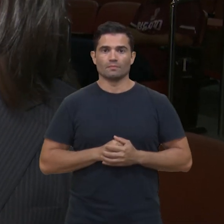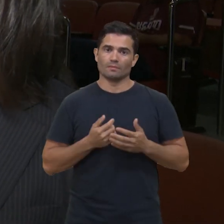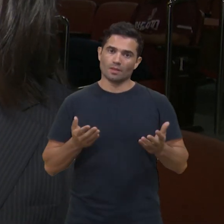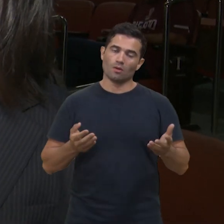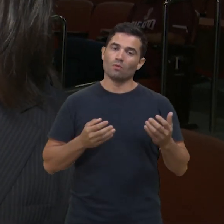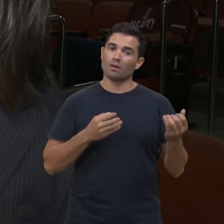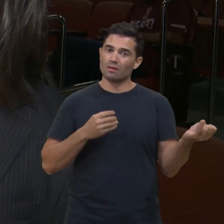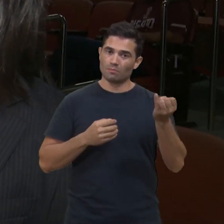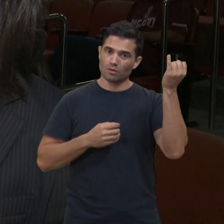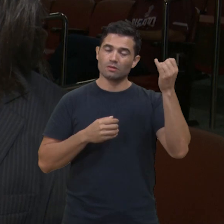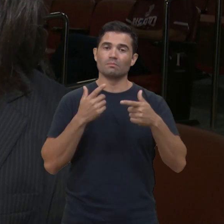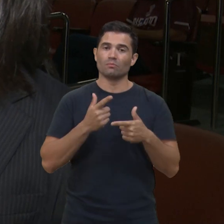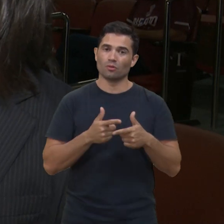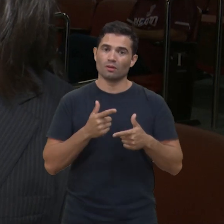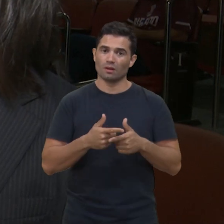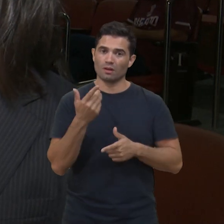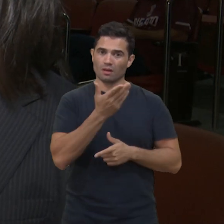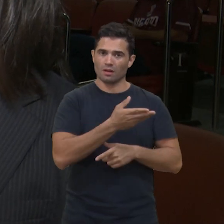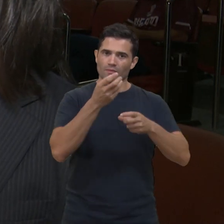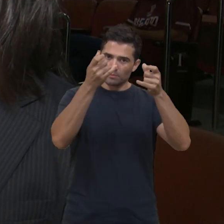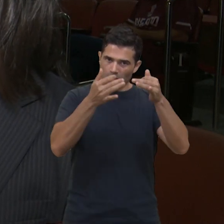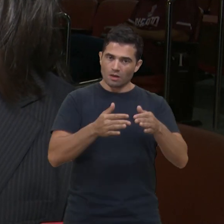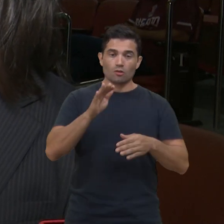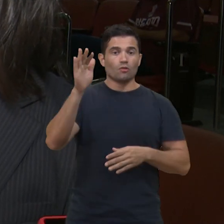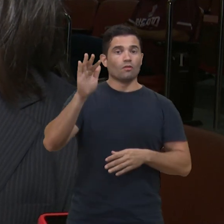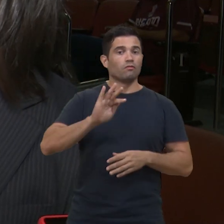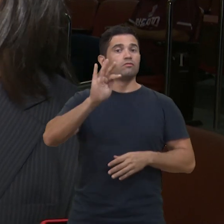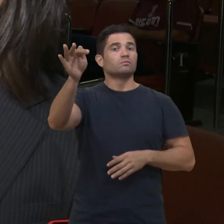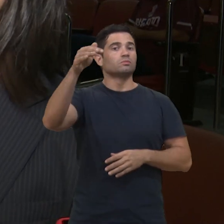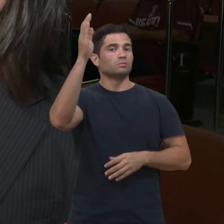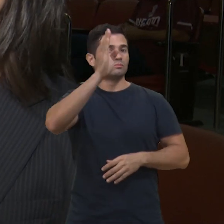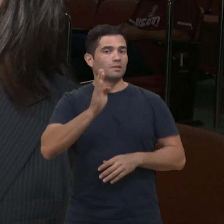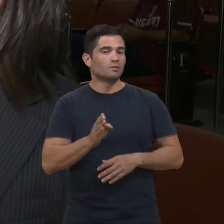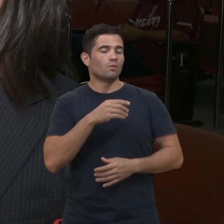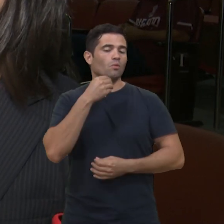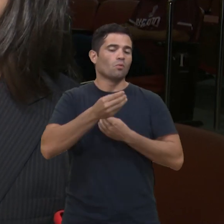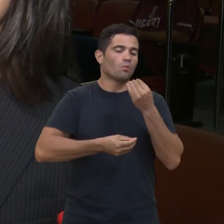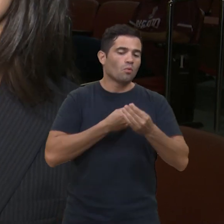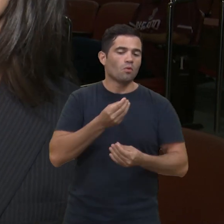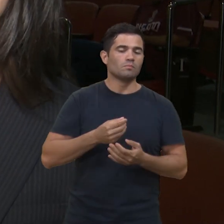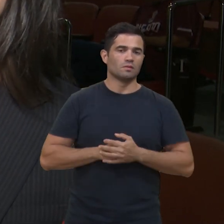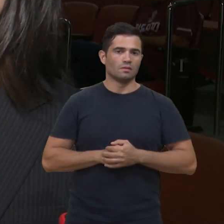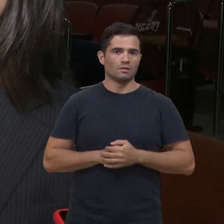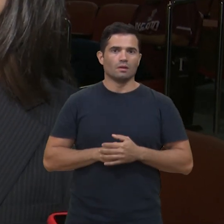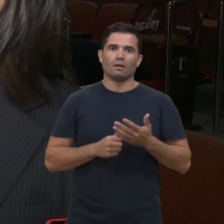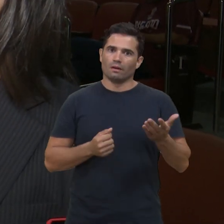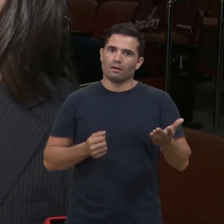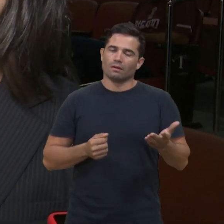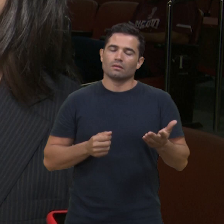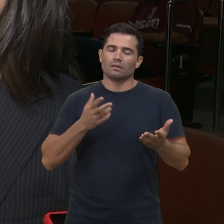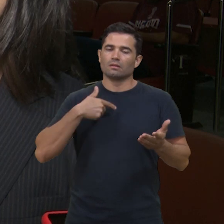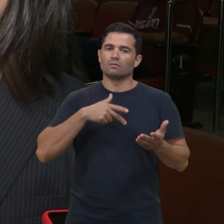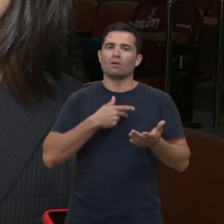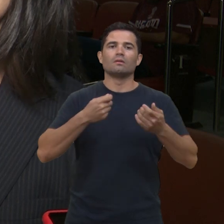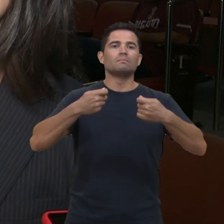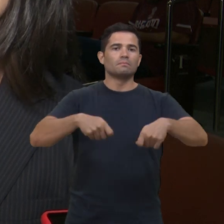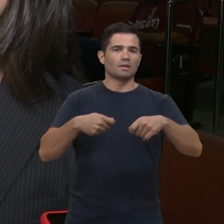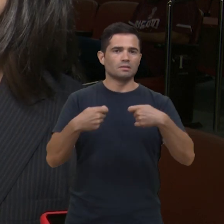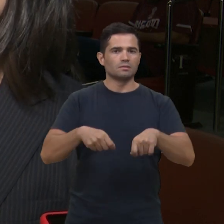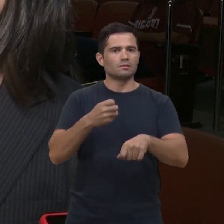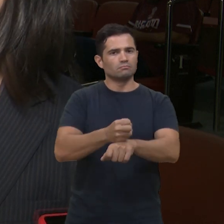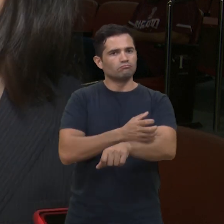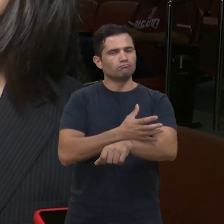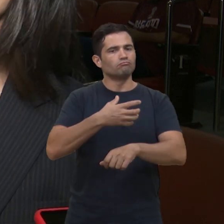UFMS. Seria muito importante porque ela vai falar sobre o futuro do Brasil. algo assim que a